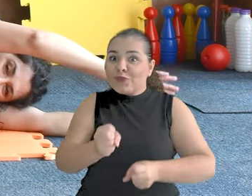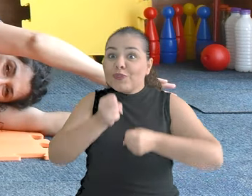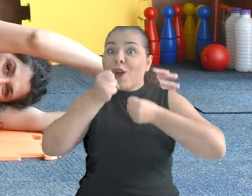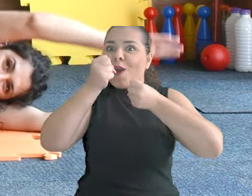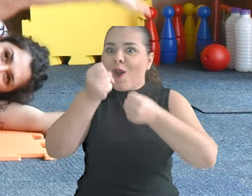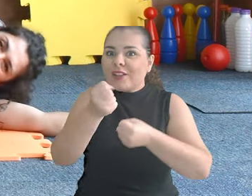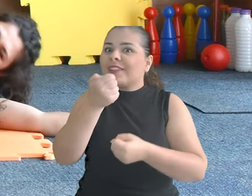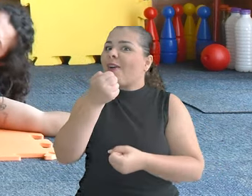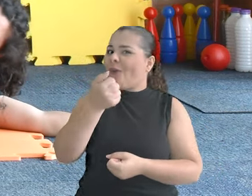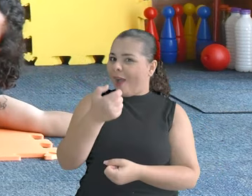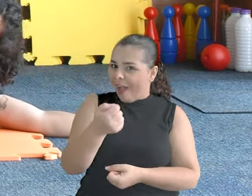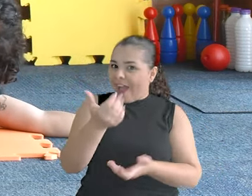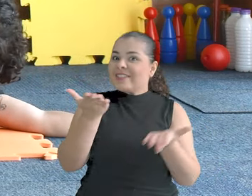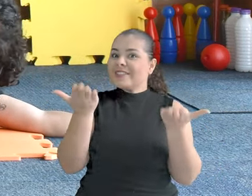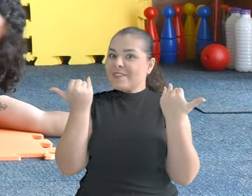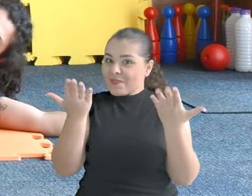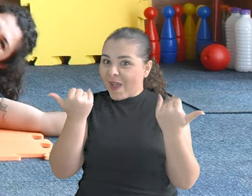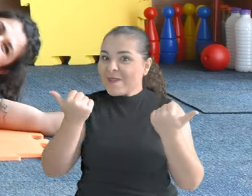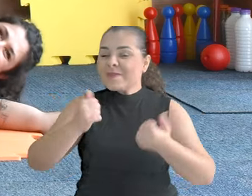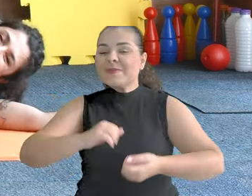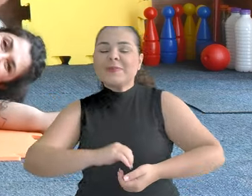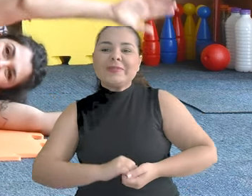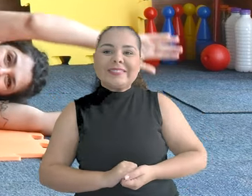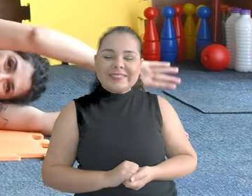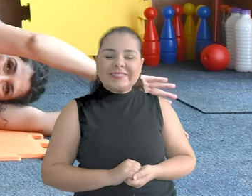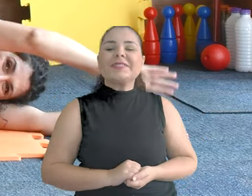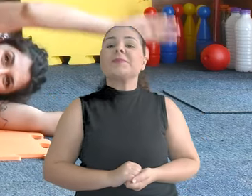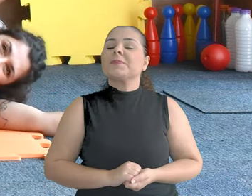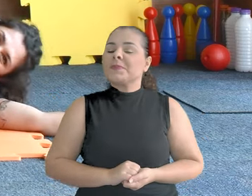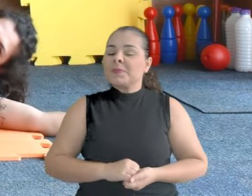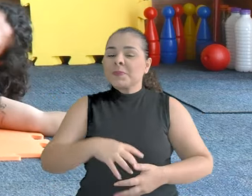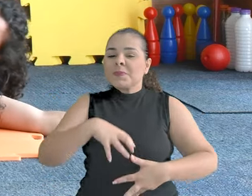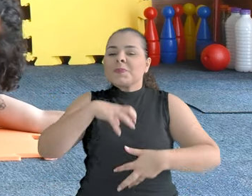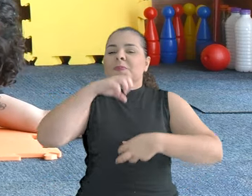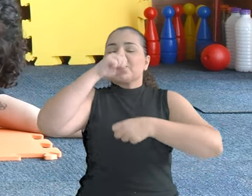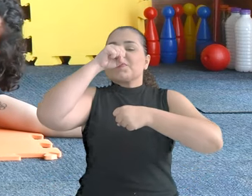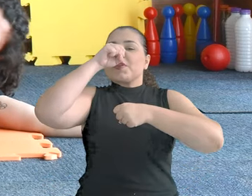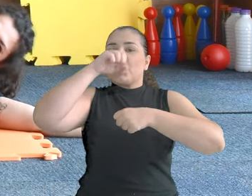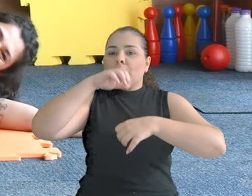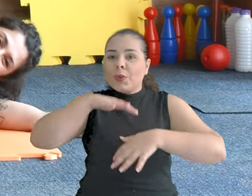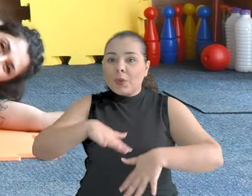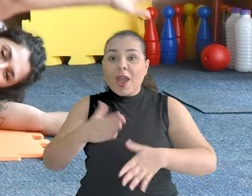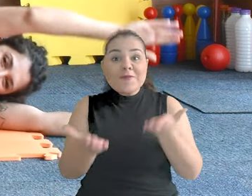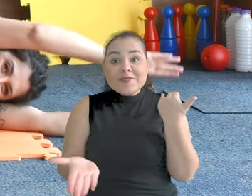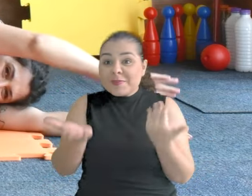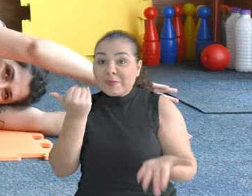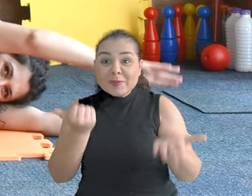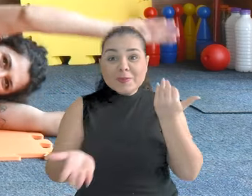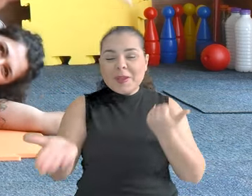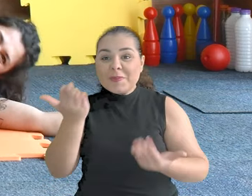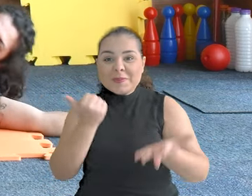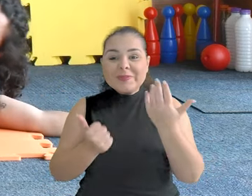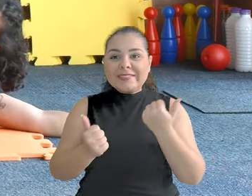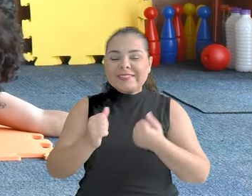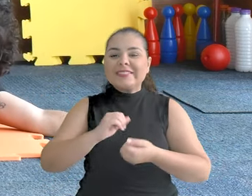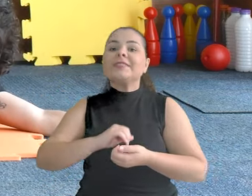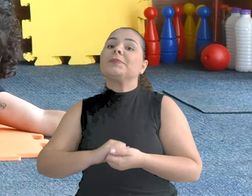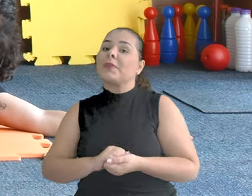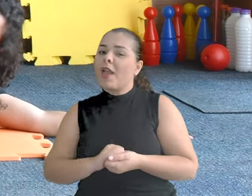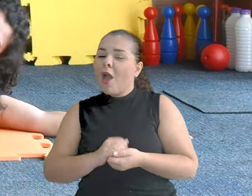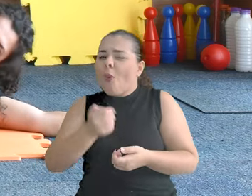força que já tá acabando tá acabando e bora Dona